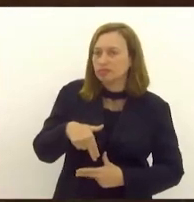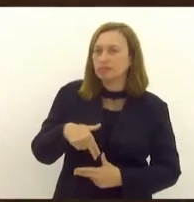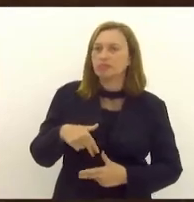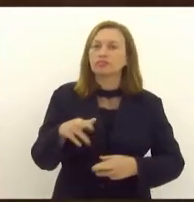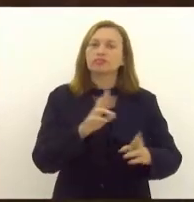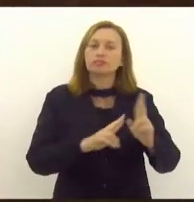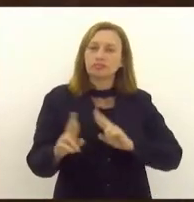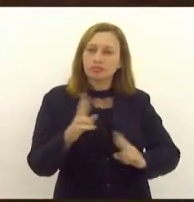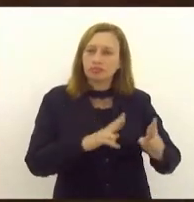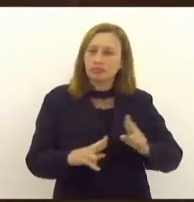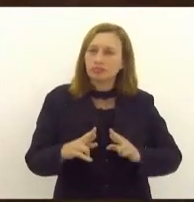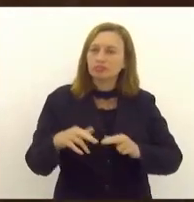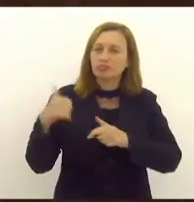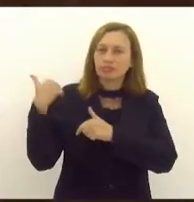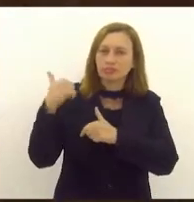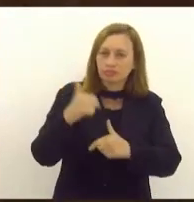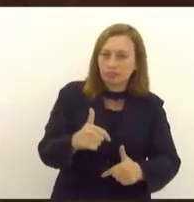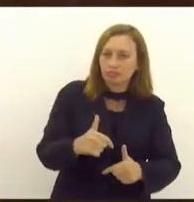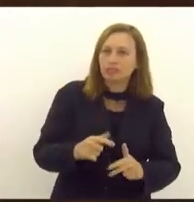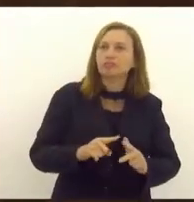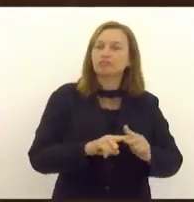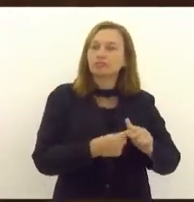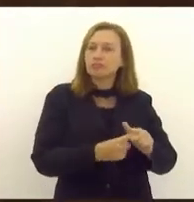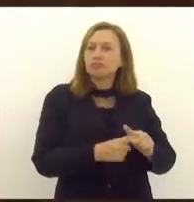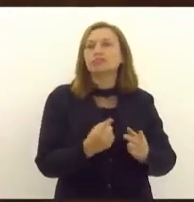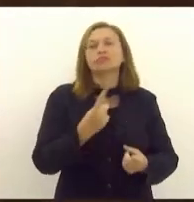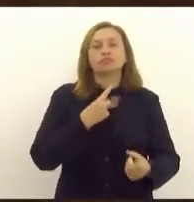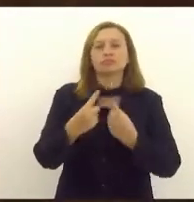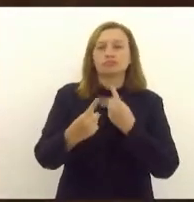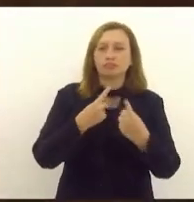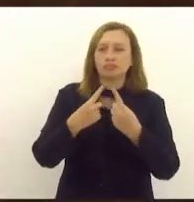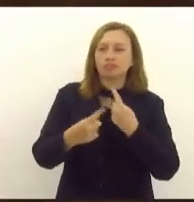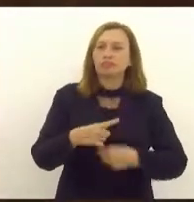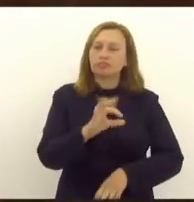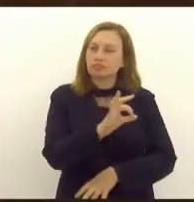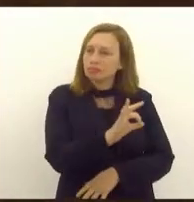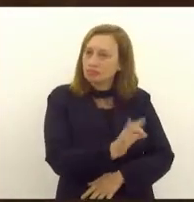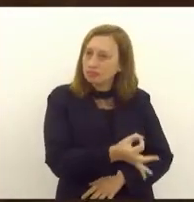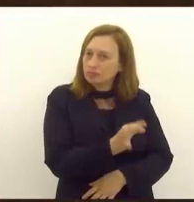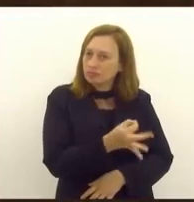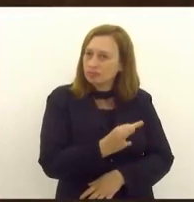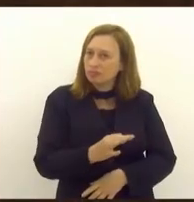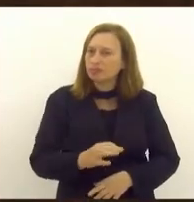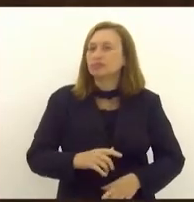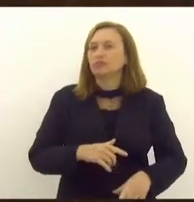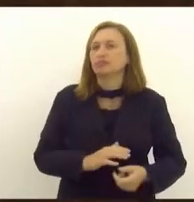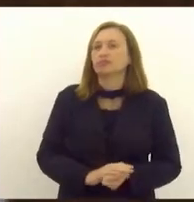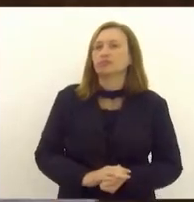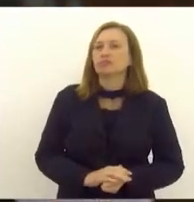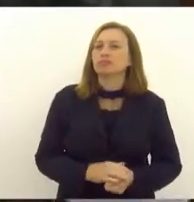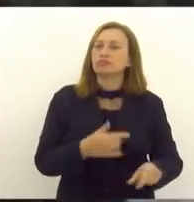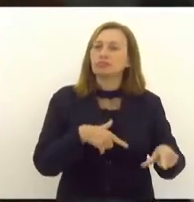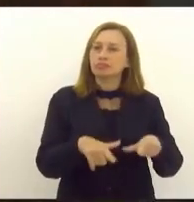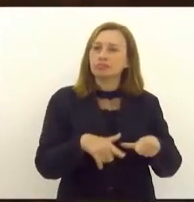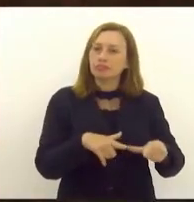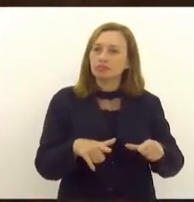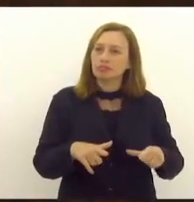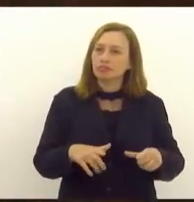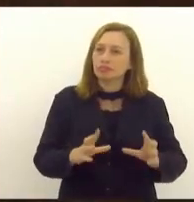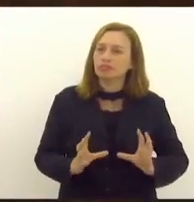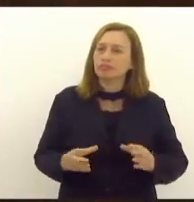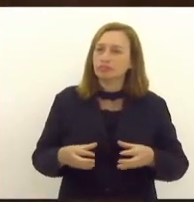relação a conservação manutenção das nossas estradas é justamente a atuação do nosso departamento